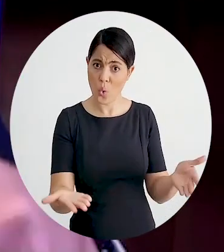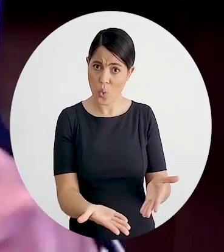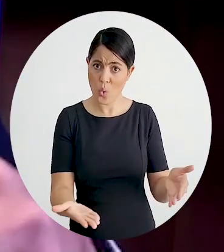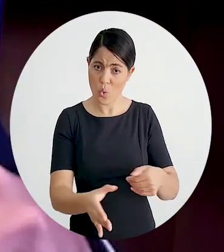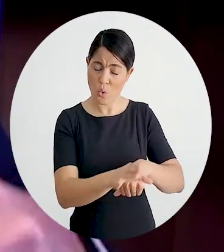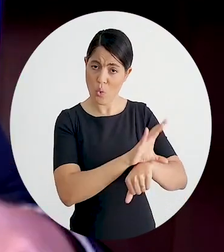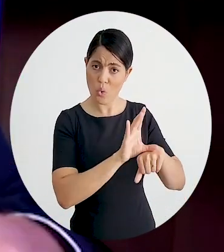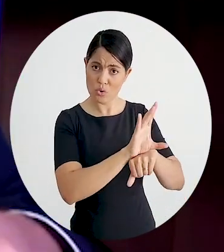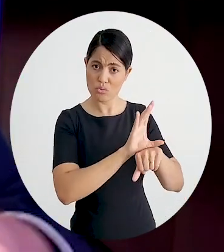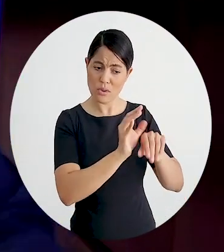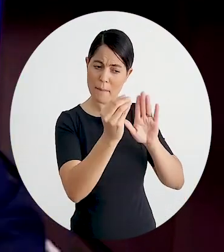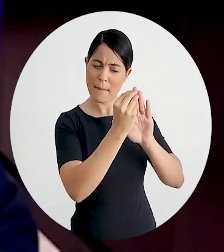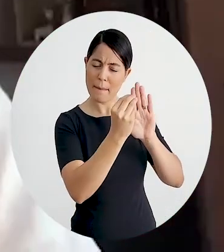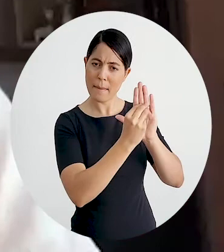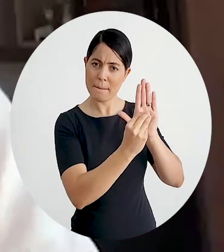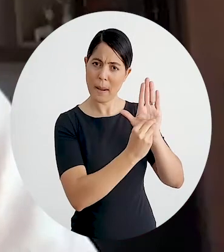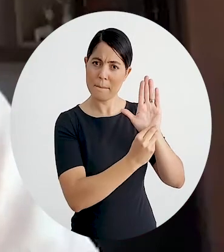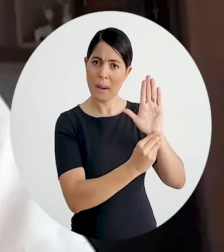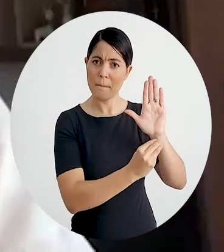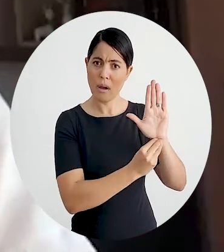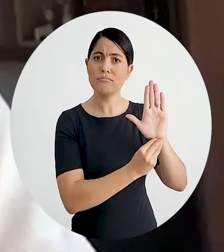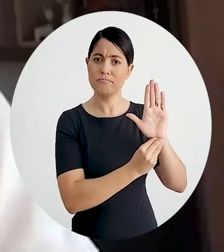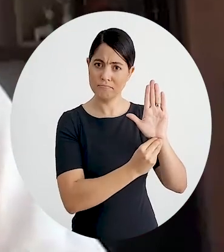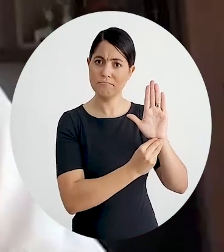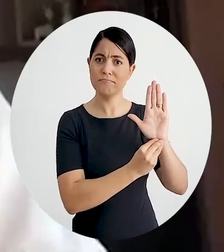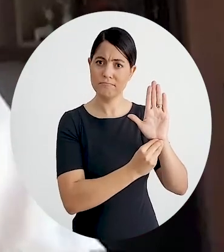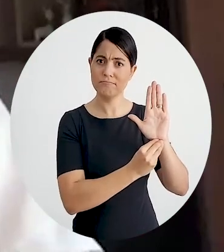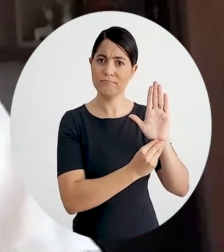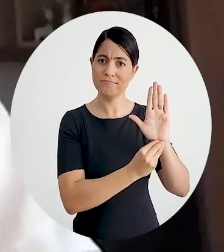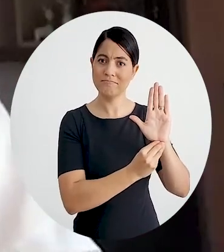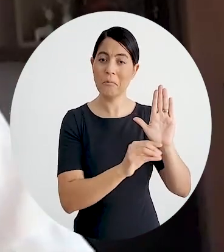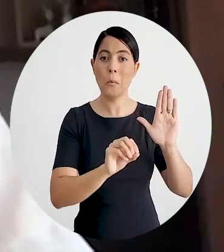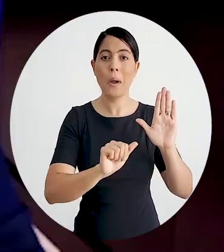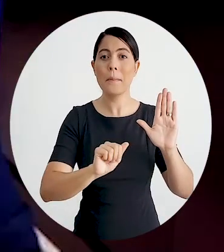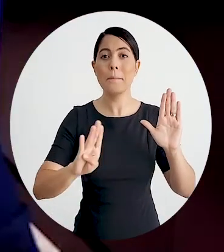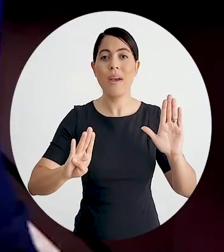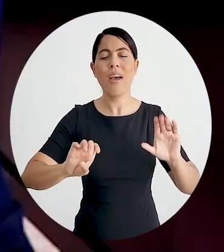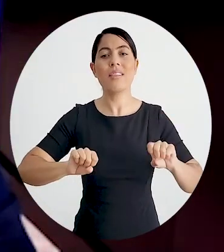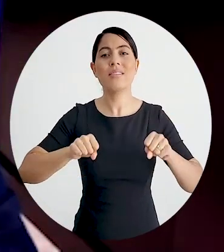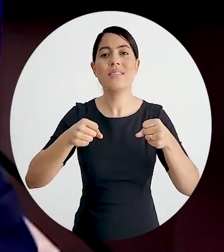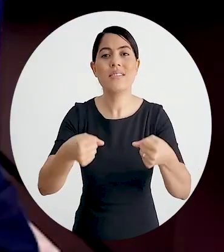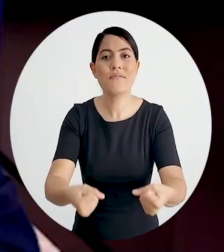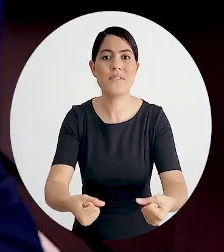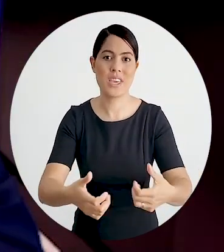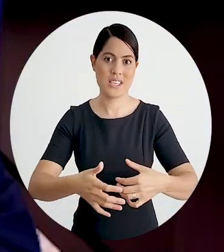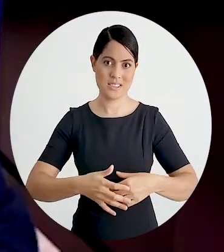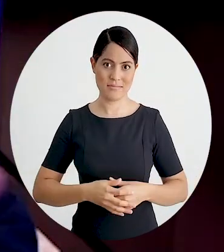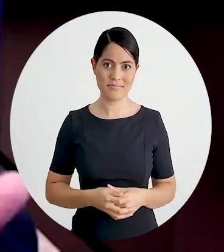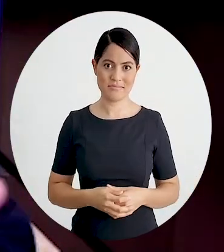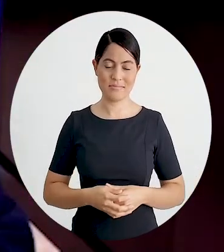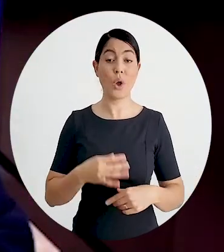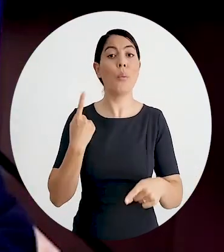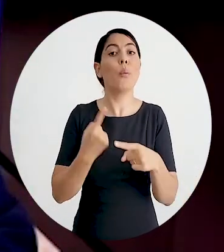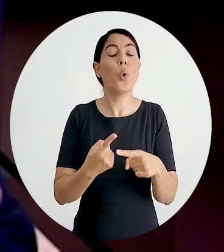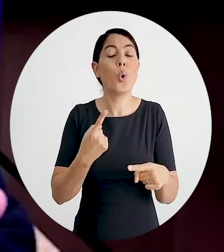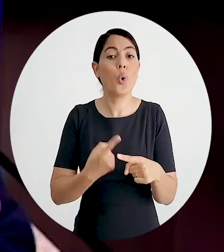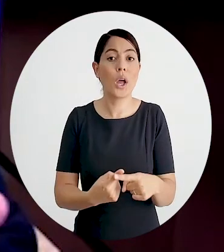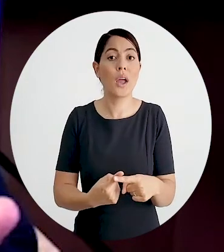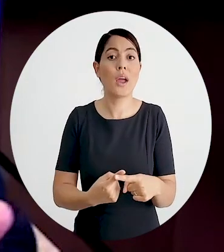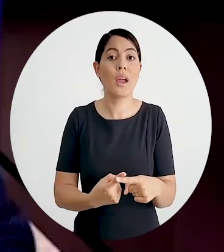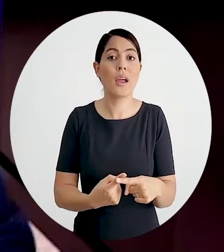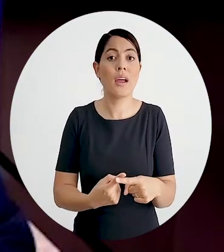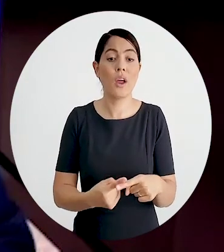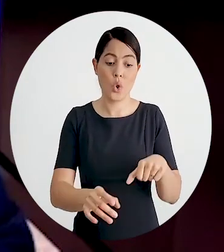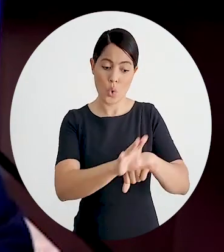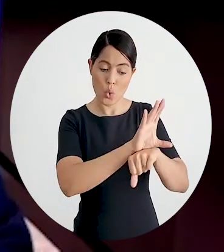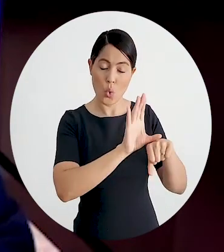põe a nossa entidade como central nessa defesa da Constituição. Quando a Constituição outorga